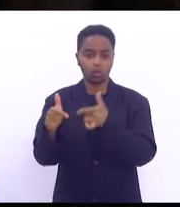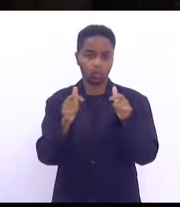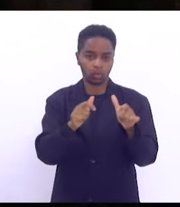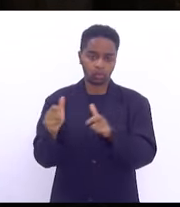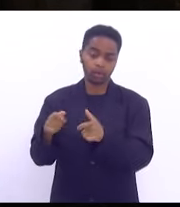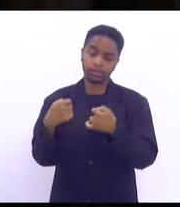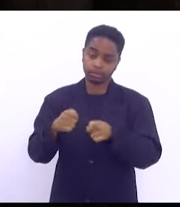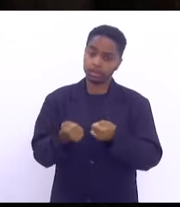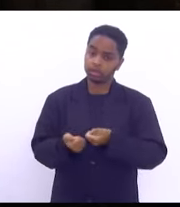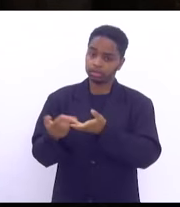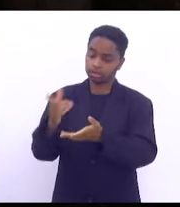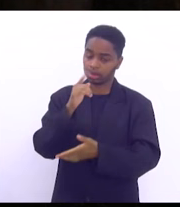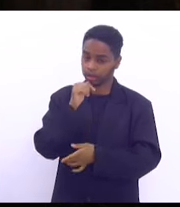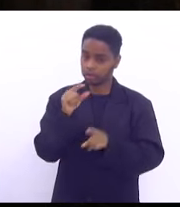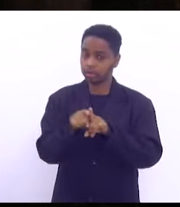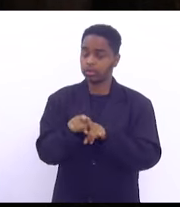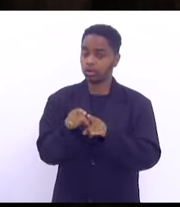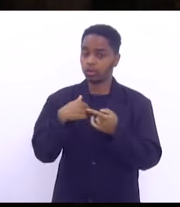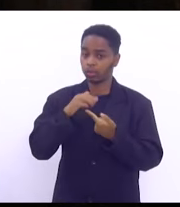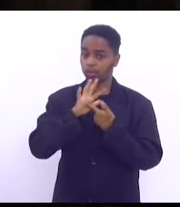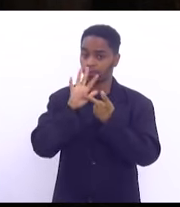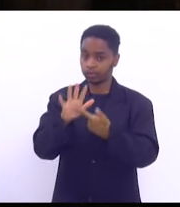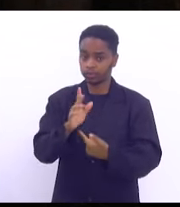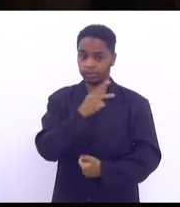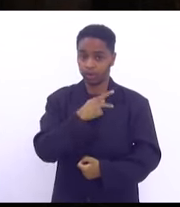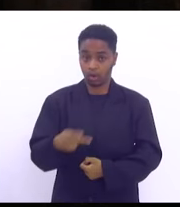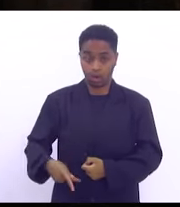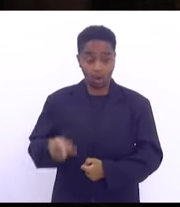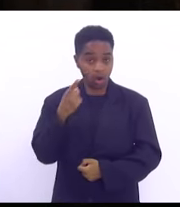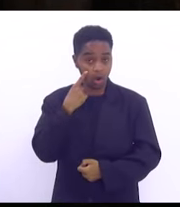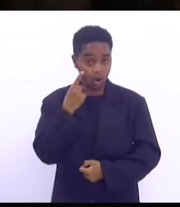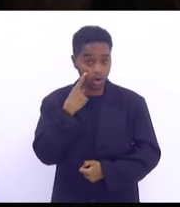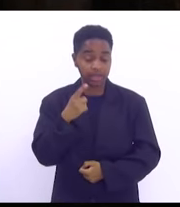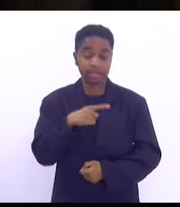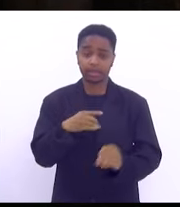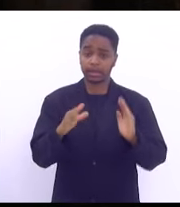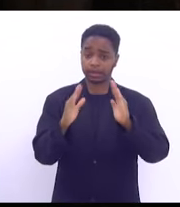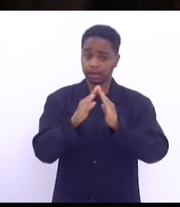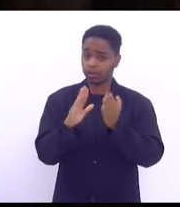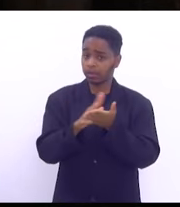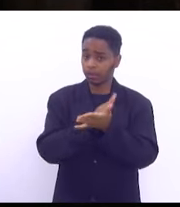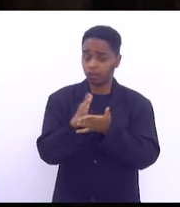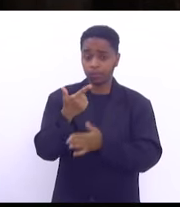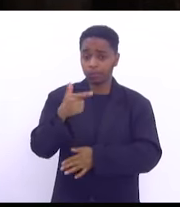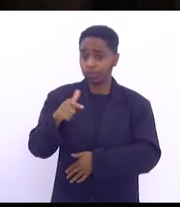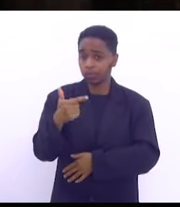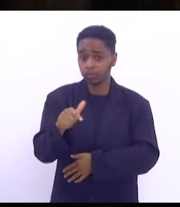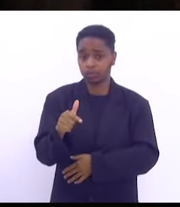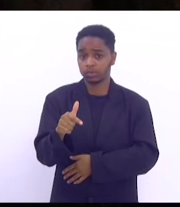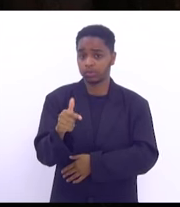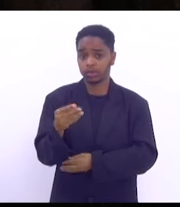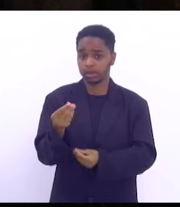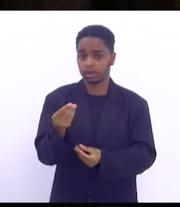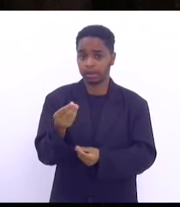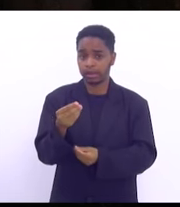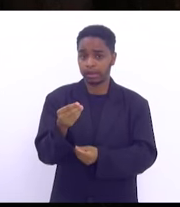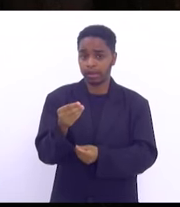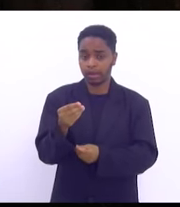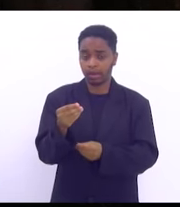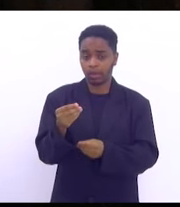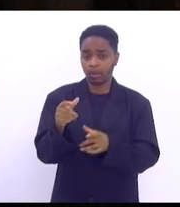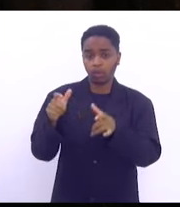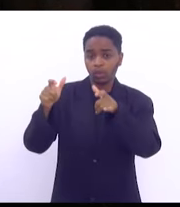necessários. E pontuei, inclusive, com o presidente. Olha, presidente, tem muitas casas que não tem sequer uma caixa